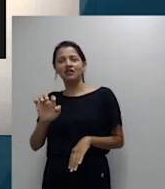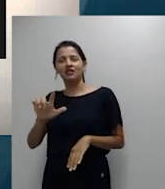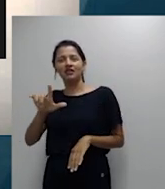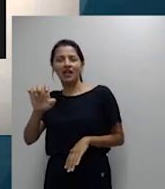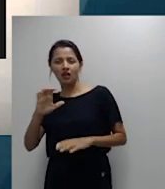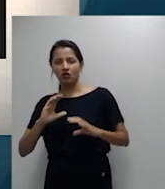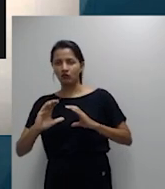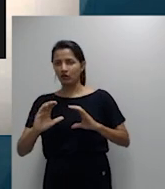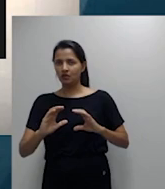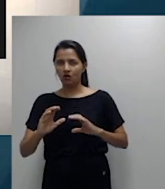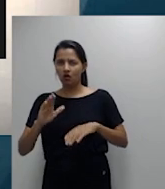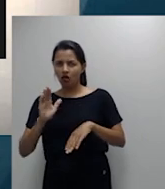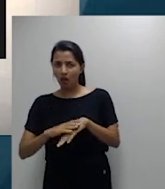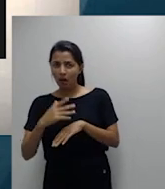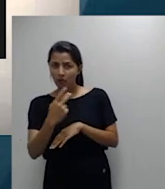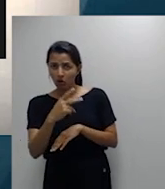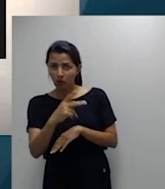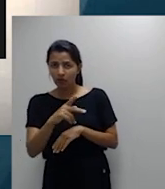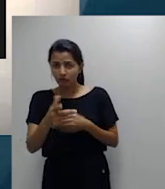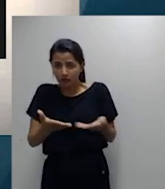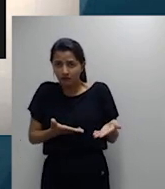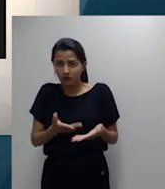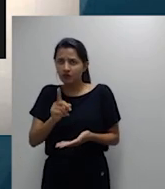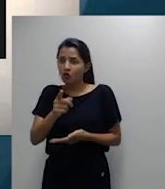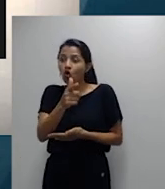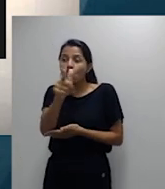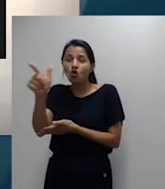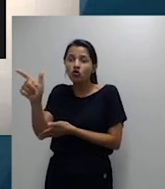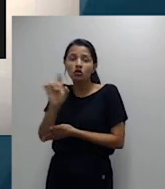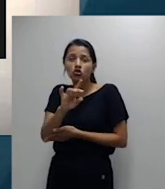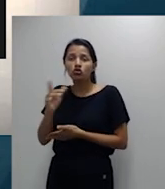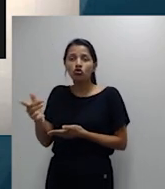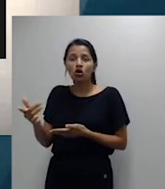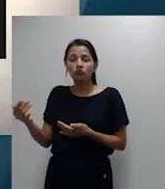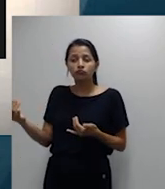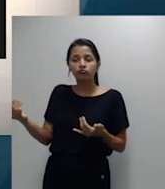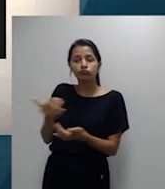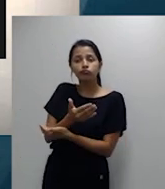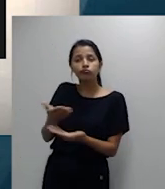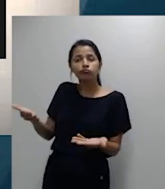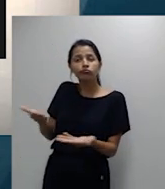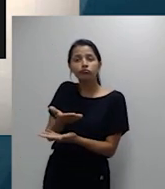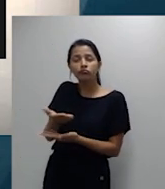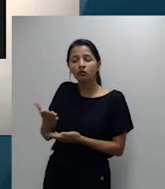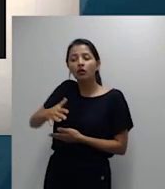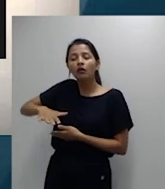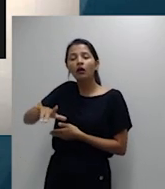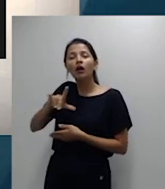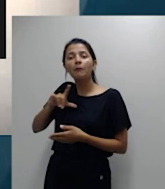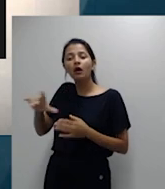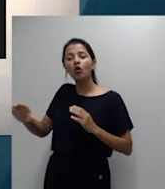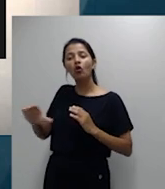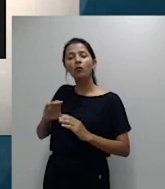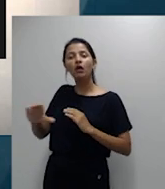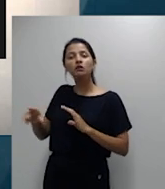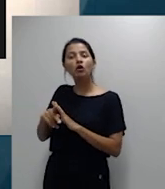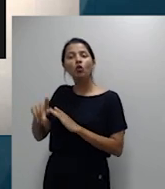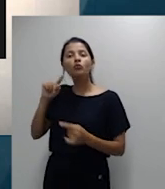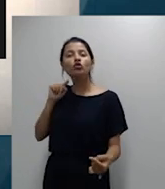serviço para si mesmo ou seja elas se comunicam assim valem do Meio para a comunicação